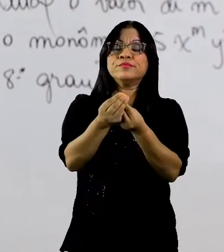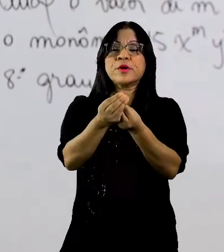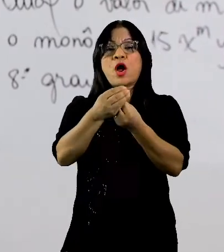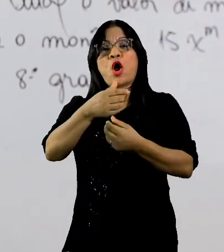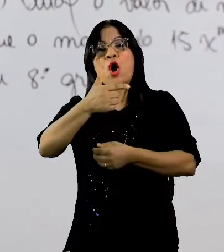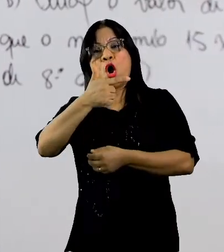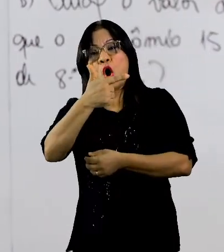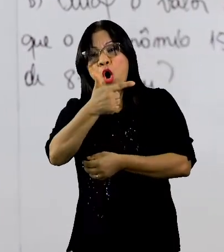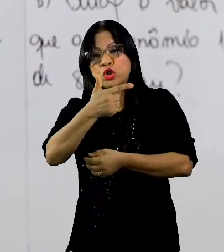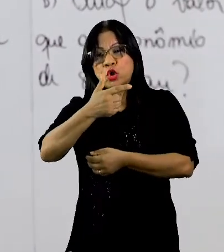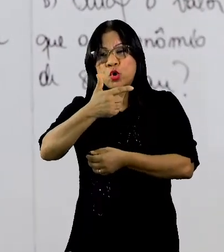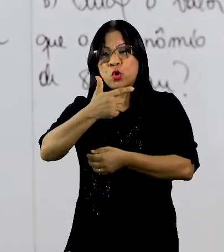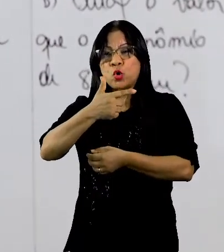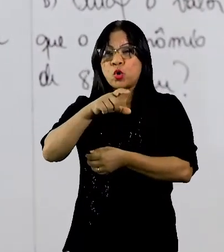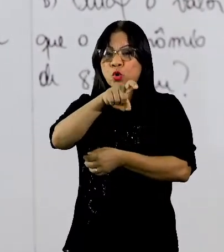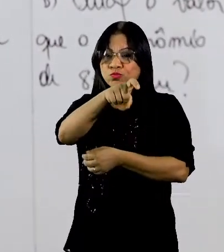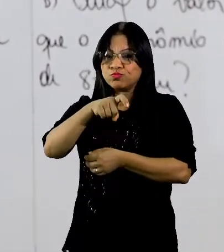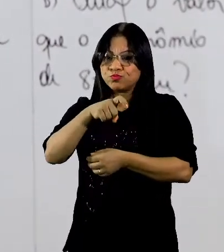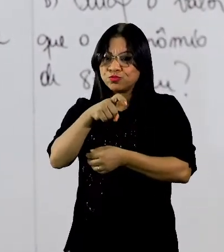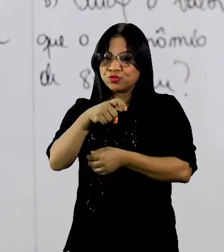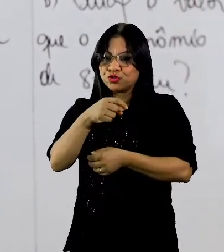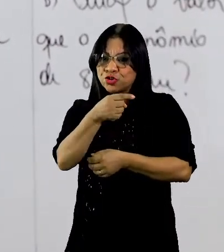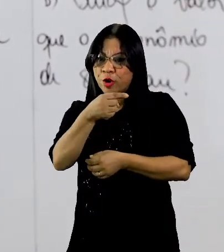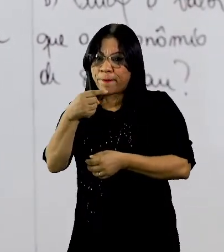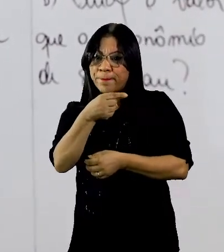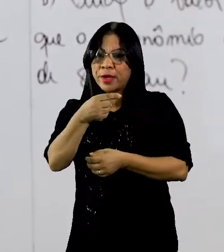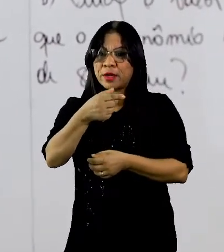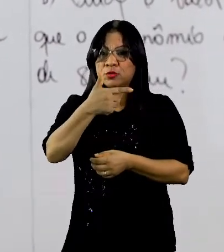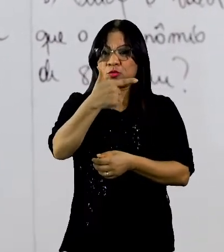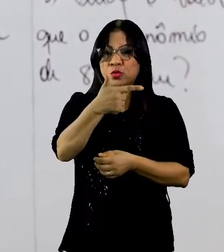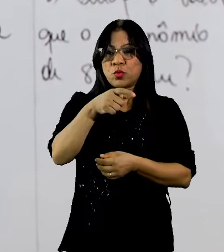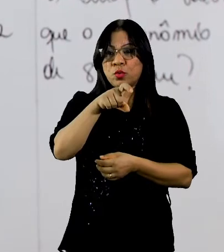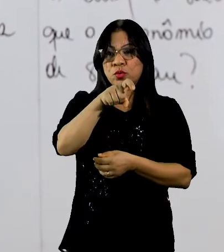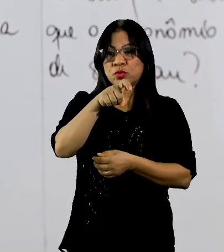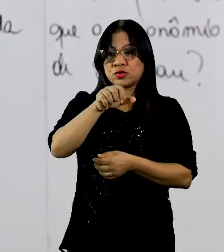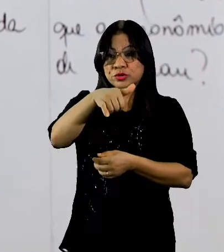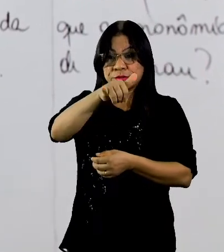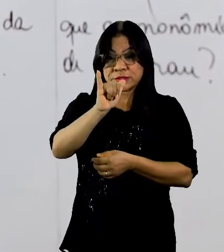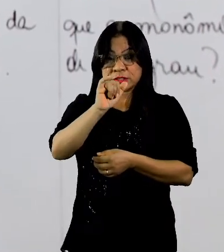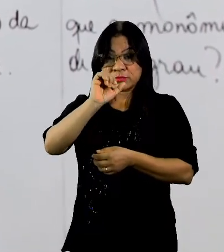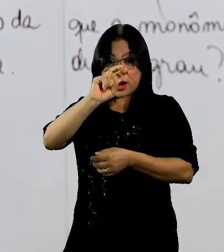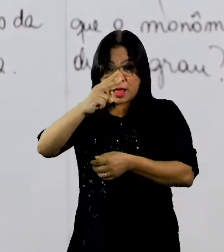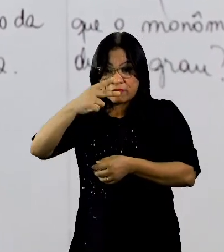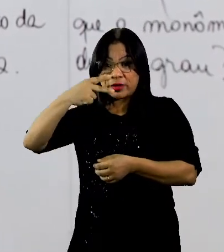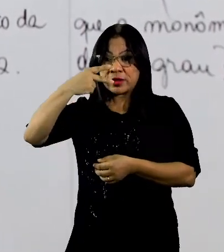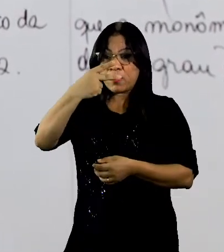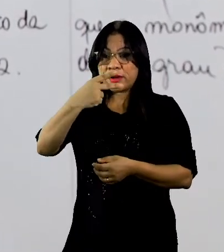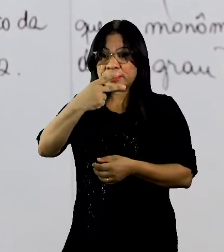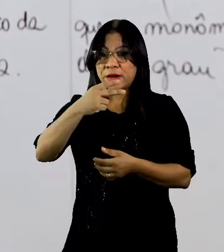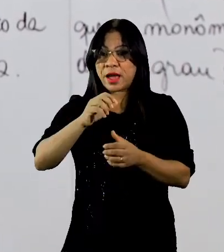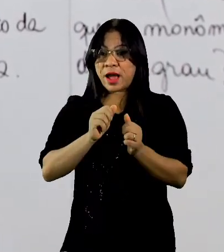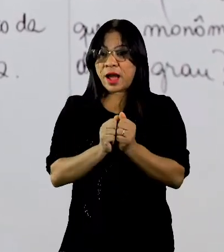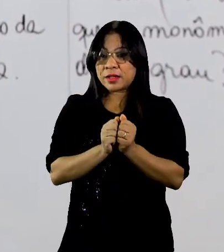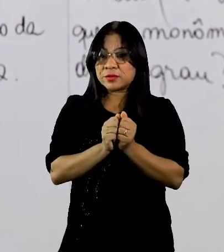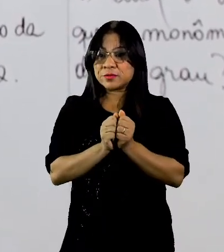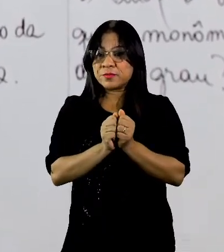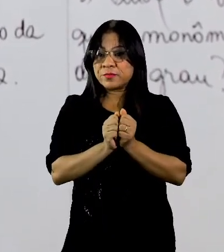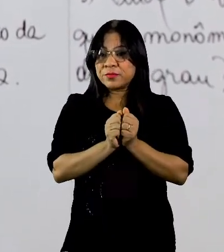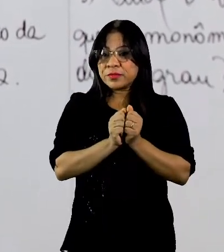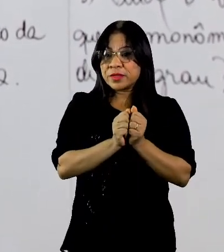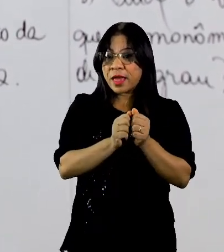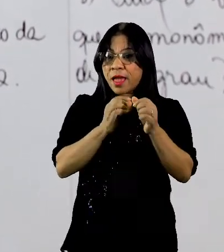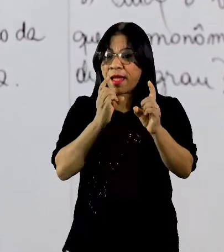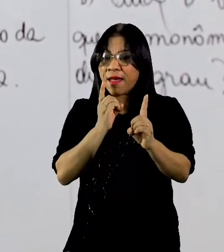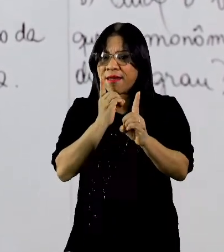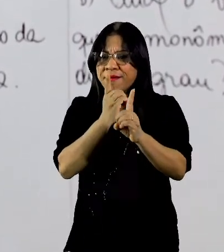quadrado, determine o seu valor numérico para x igual a 7 e y igual a 4. Nós vamos voltar para um assunto que nós